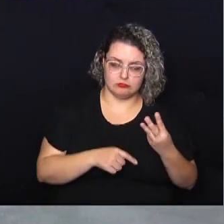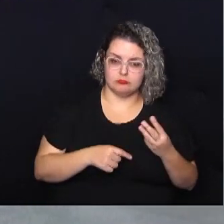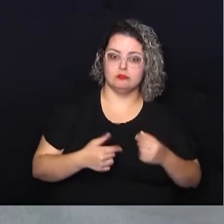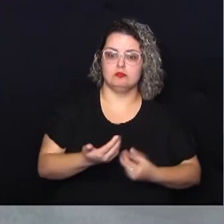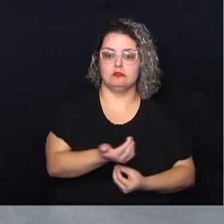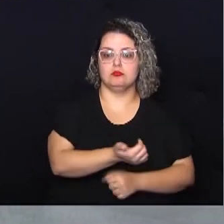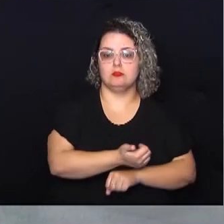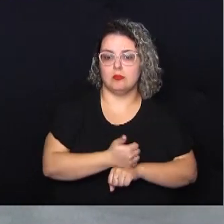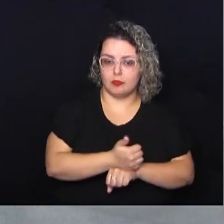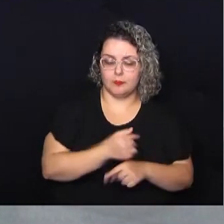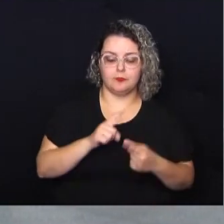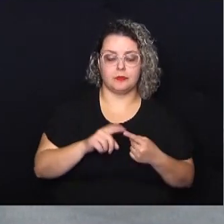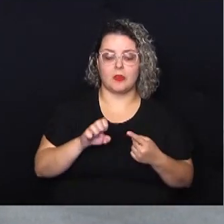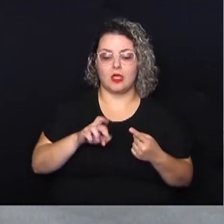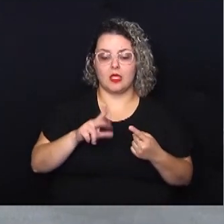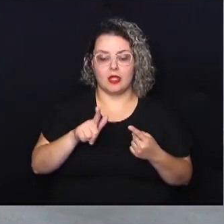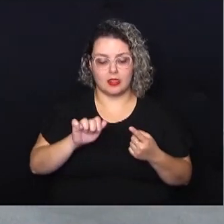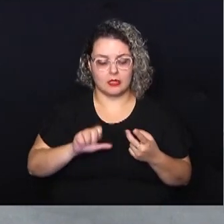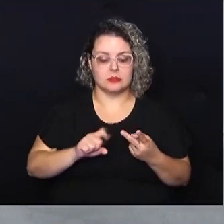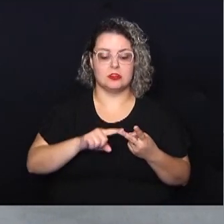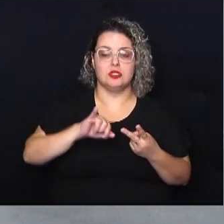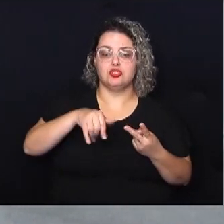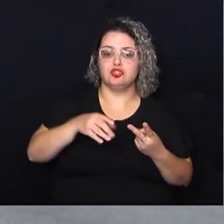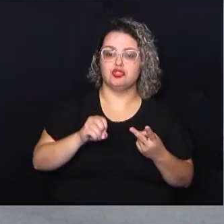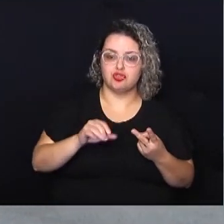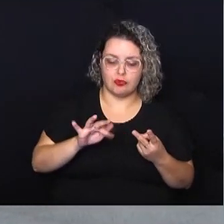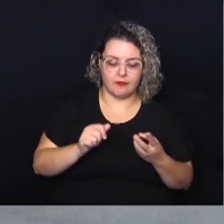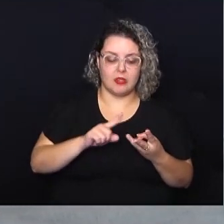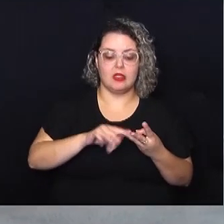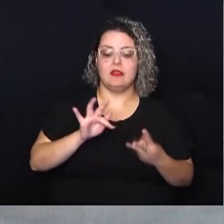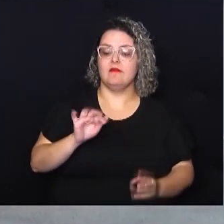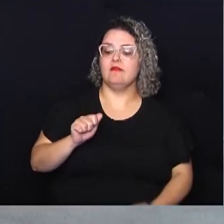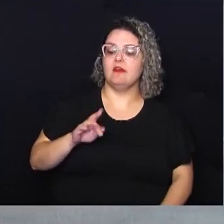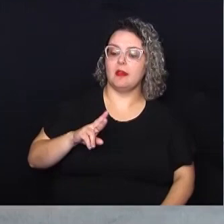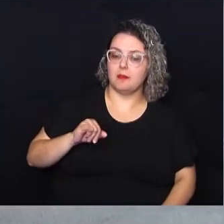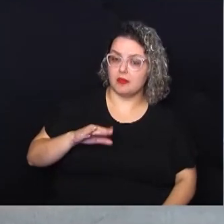Egas Francisco, Jofa Blanco e Fabrício Neri, e